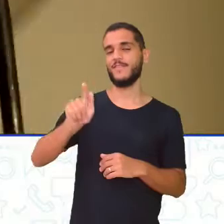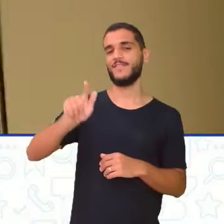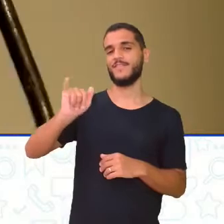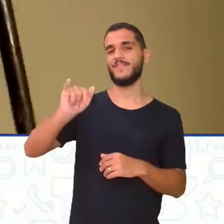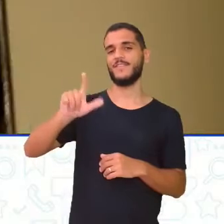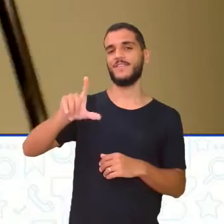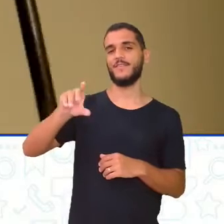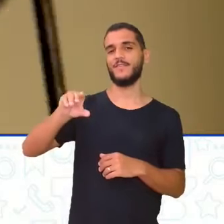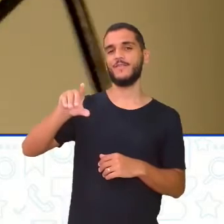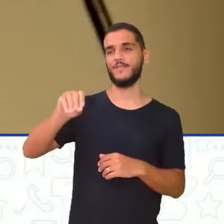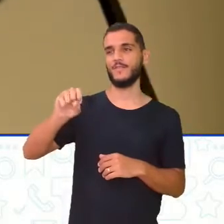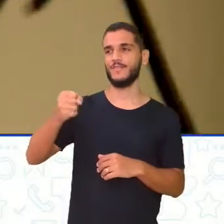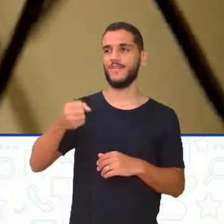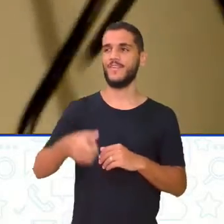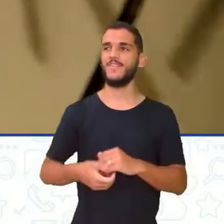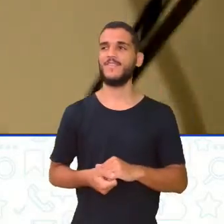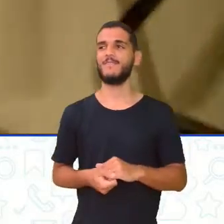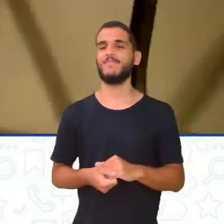só, ó.